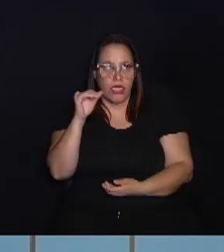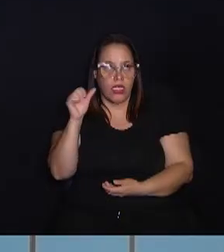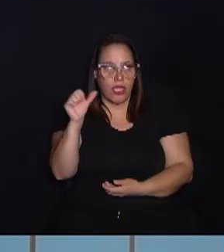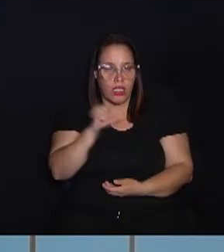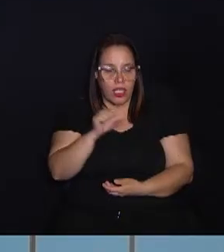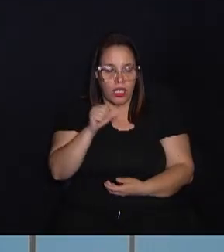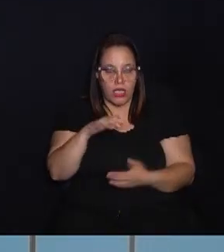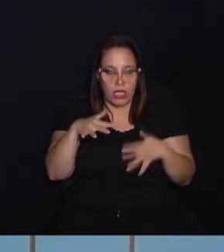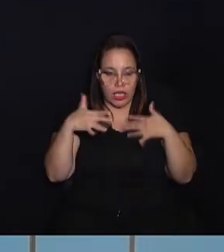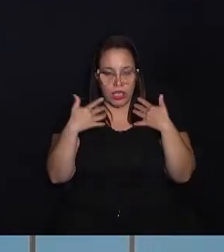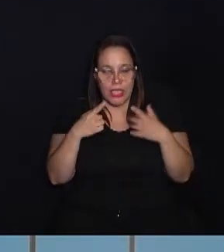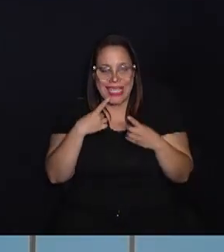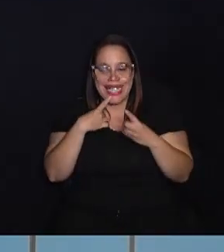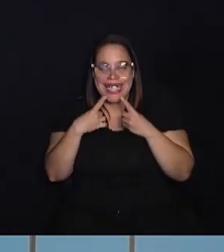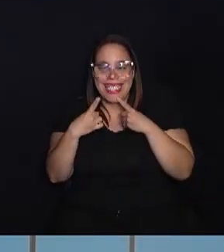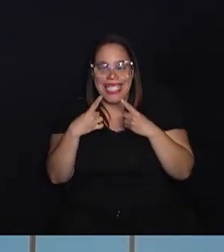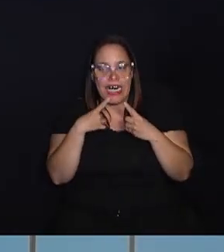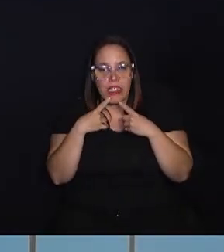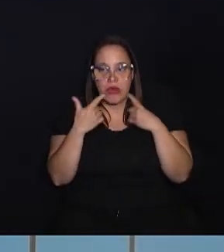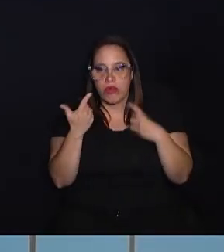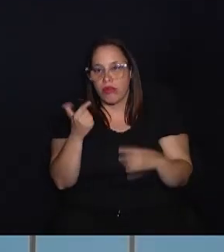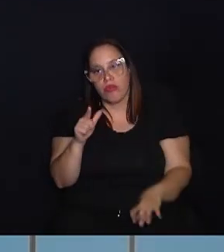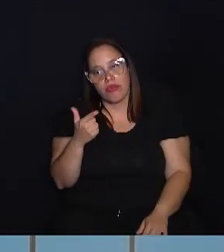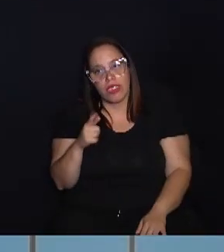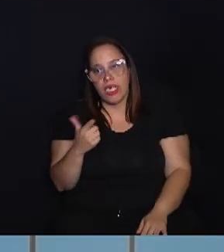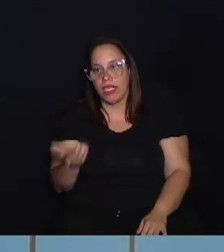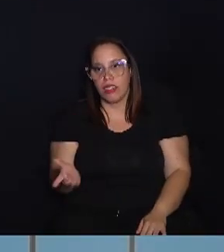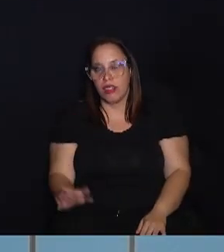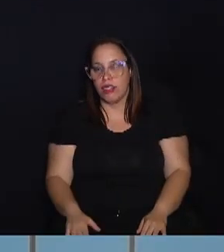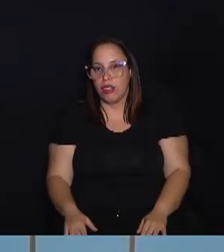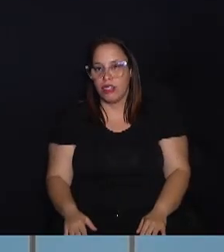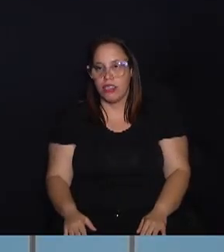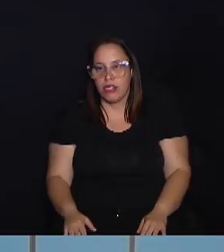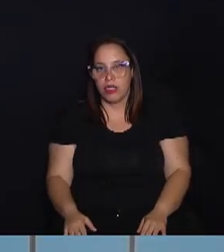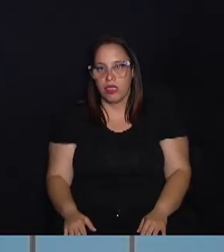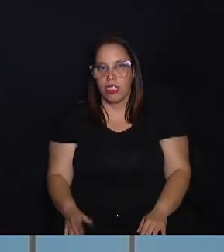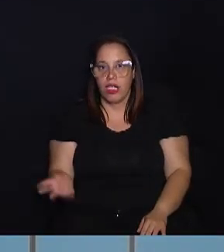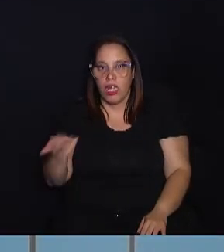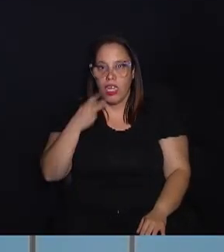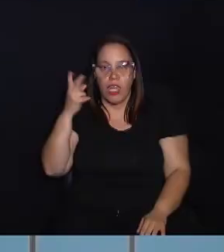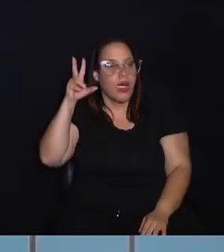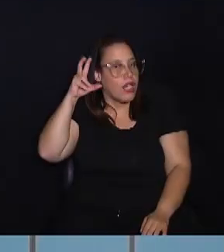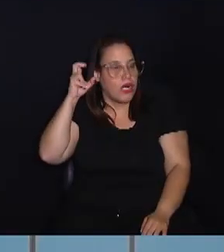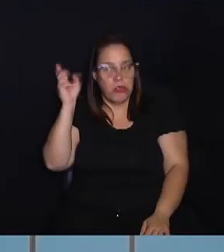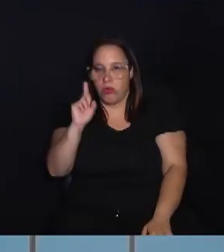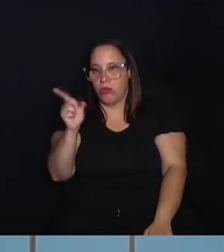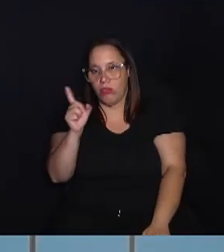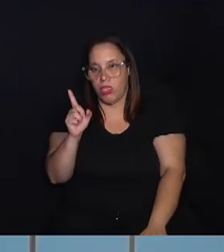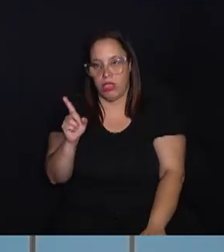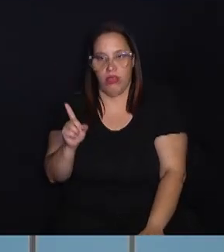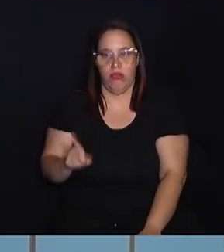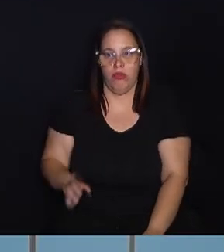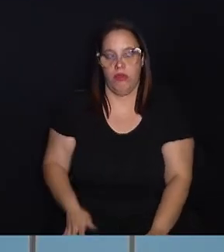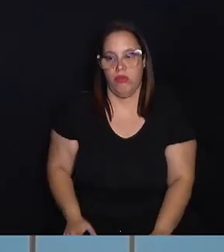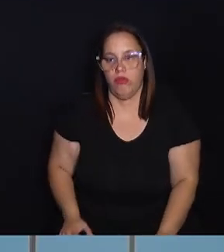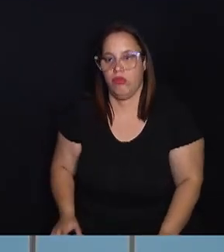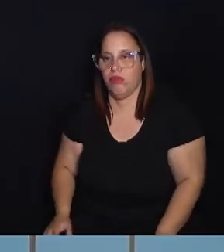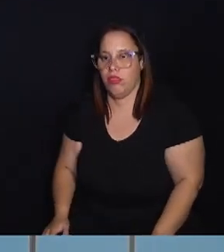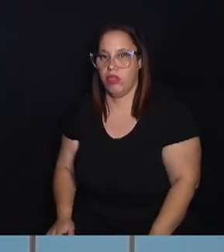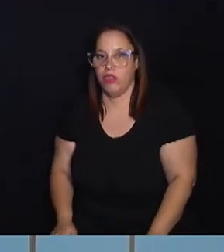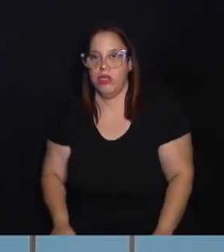É diálogo. Na realidade, hoje, ele fala, mas ele não escuta.